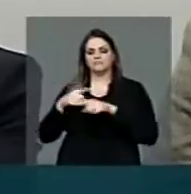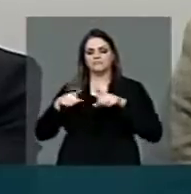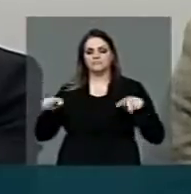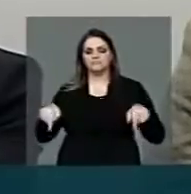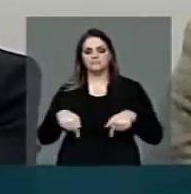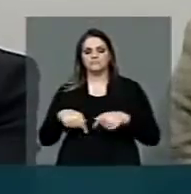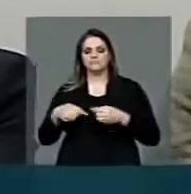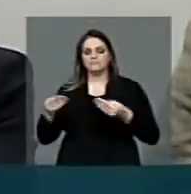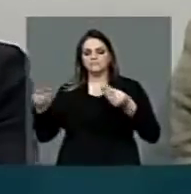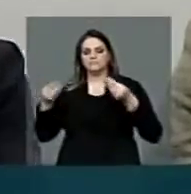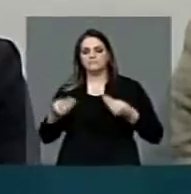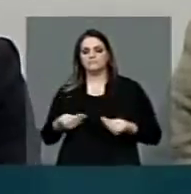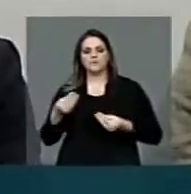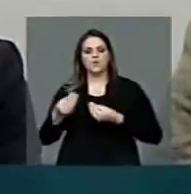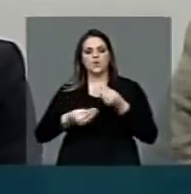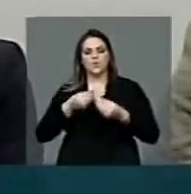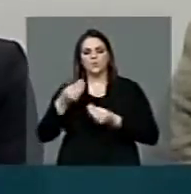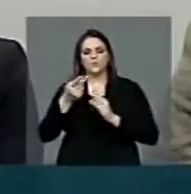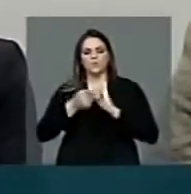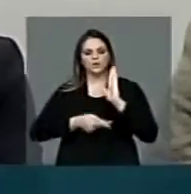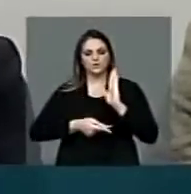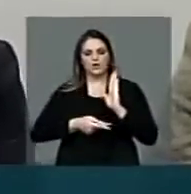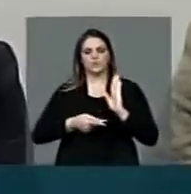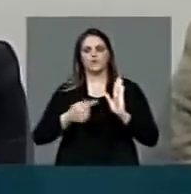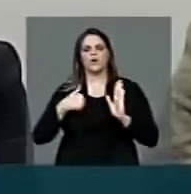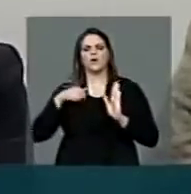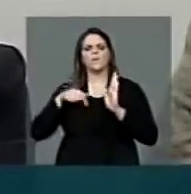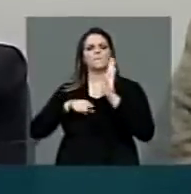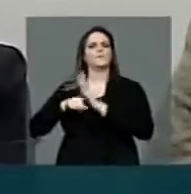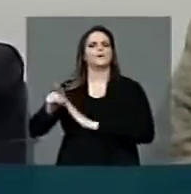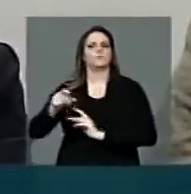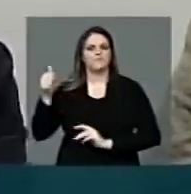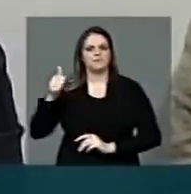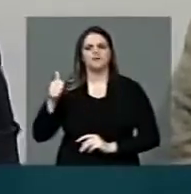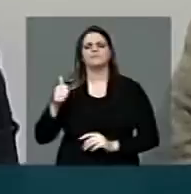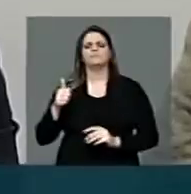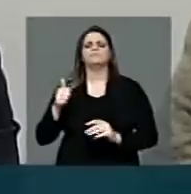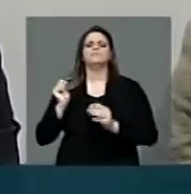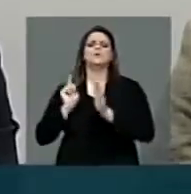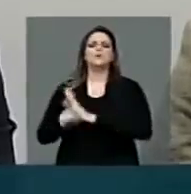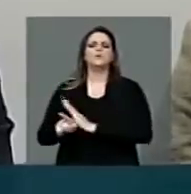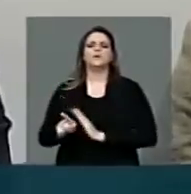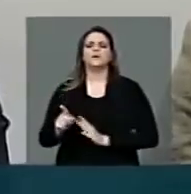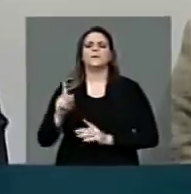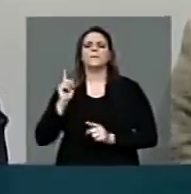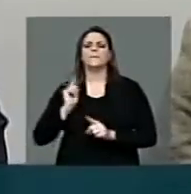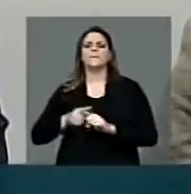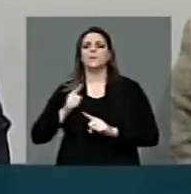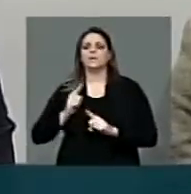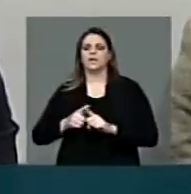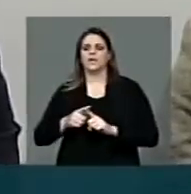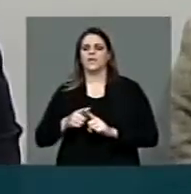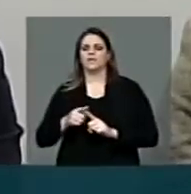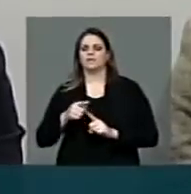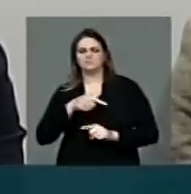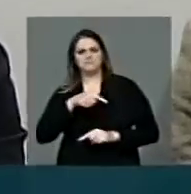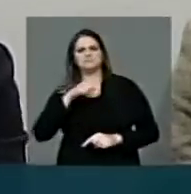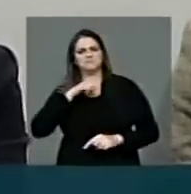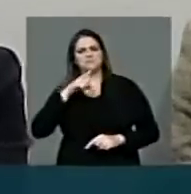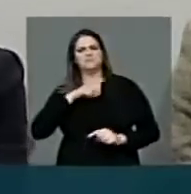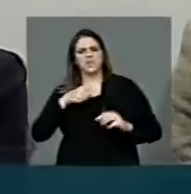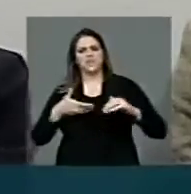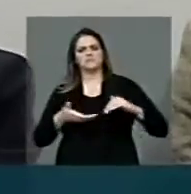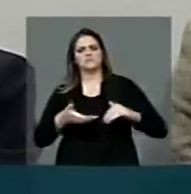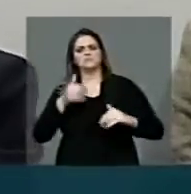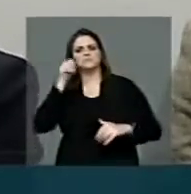projeto, a ideia desse projeto. E a primeira pergunta que eu fiz a Gabriela foi por que, havendo uma bancada feminina no Congresso Nacional,